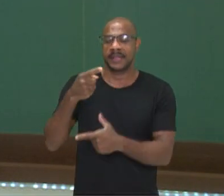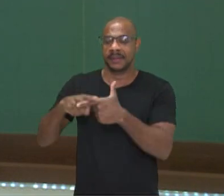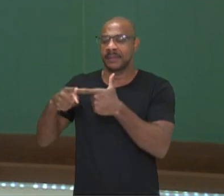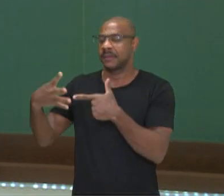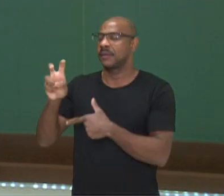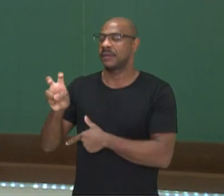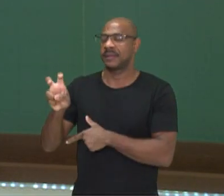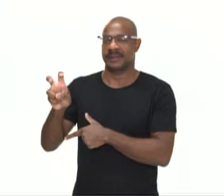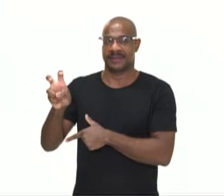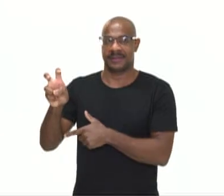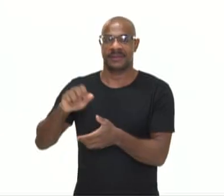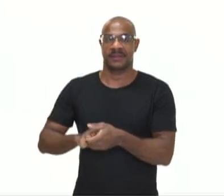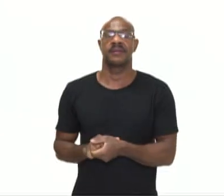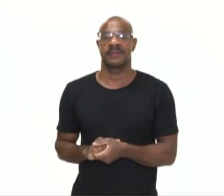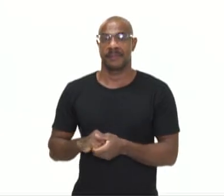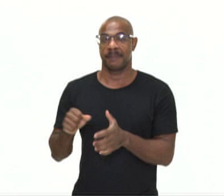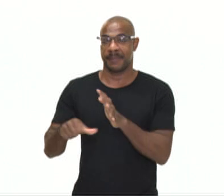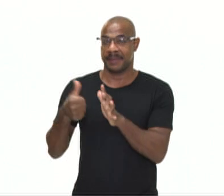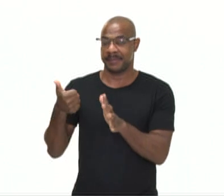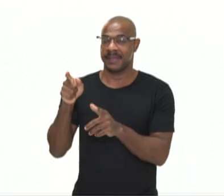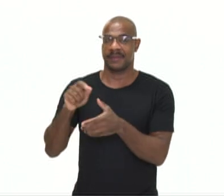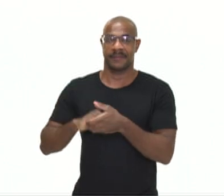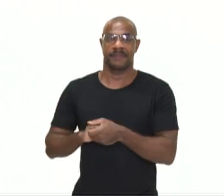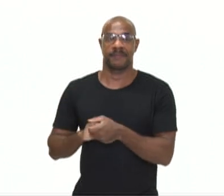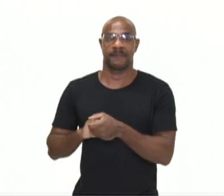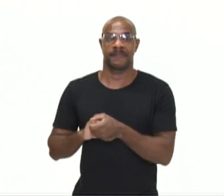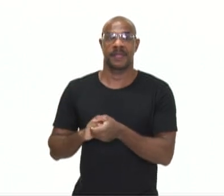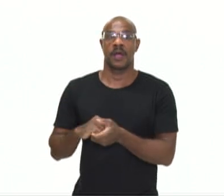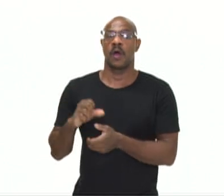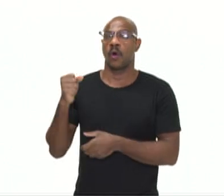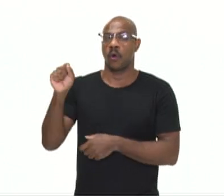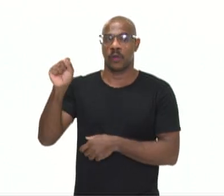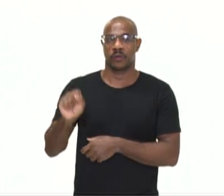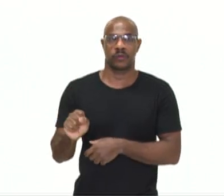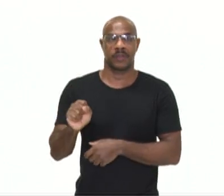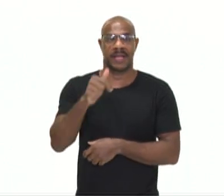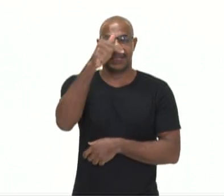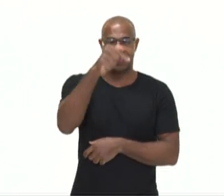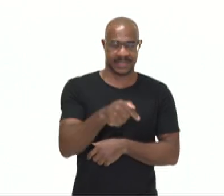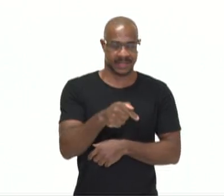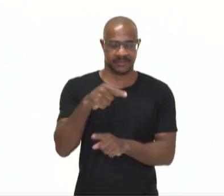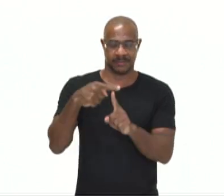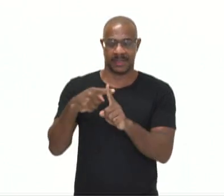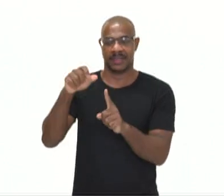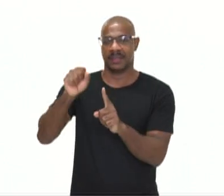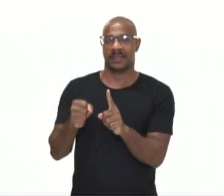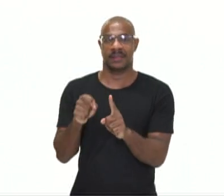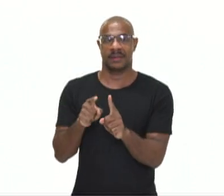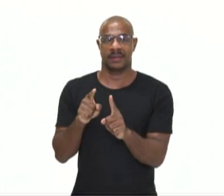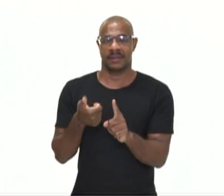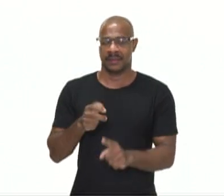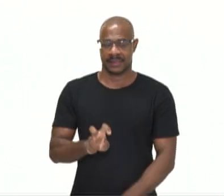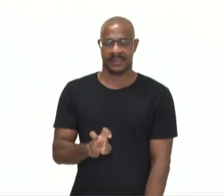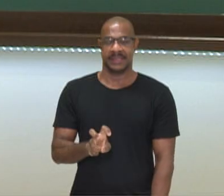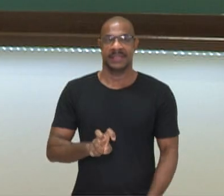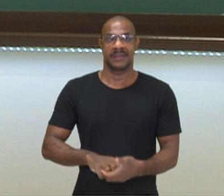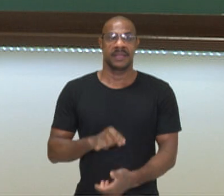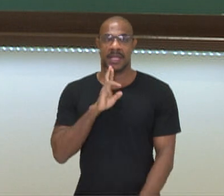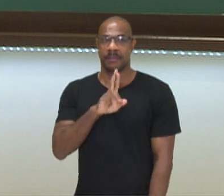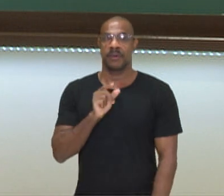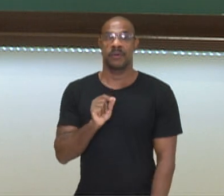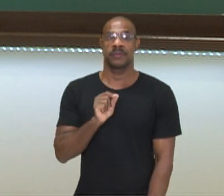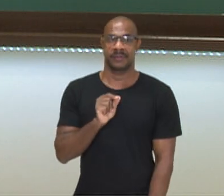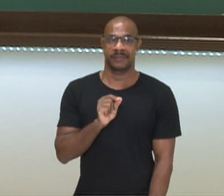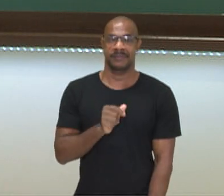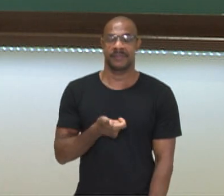eu vou ter o quê? 40 dividido por 5 vai dar 8. 8 mais 7, 15. Então, a resposta da letra